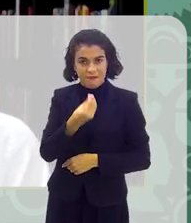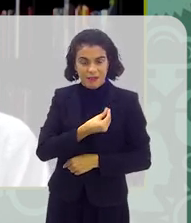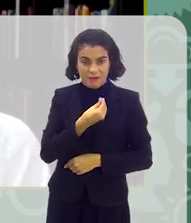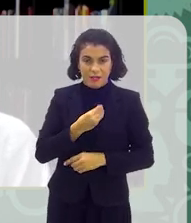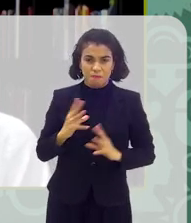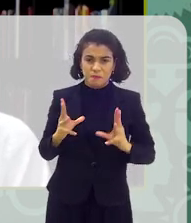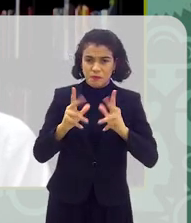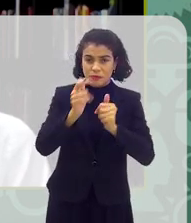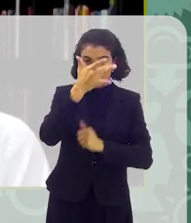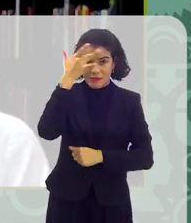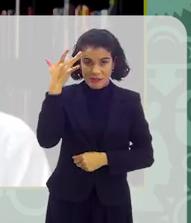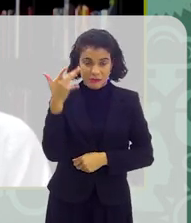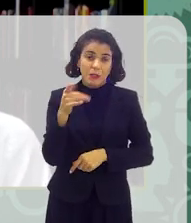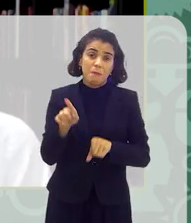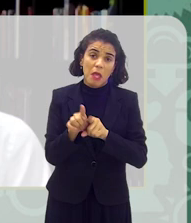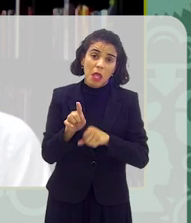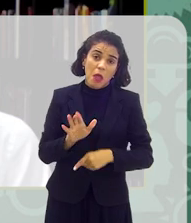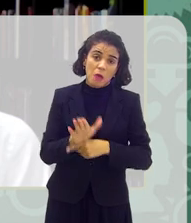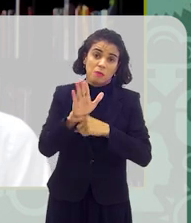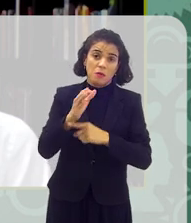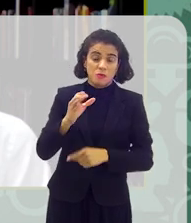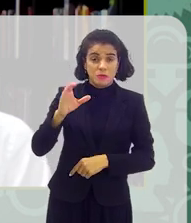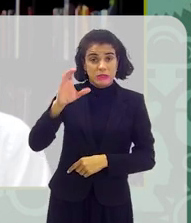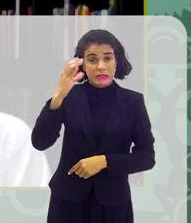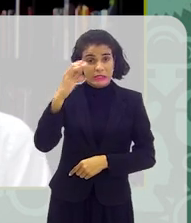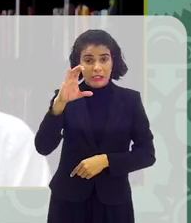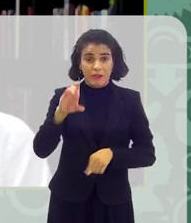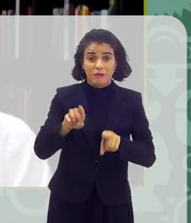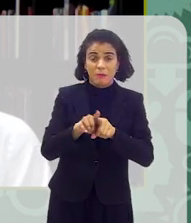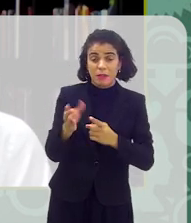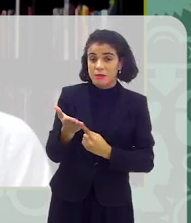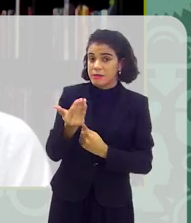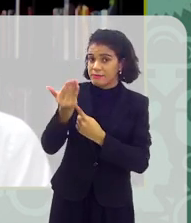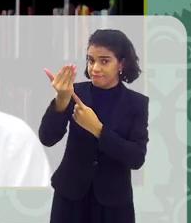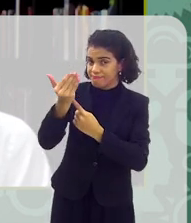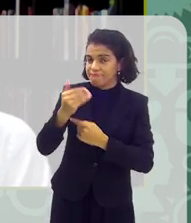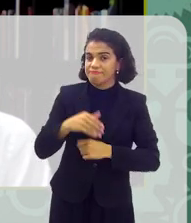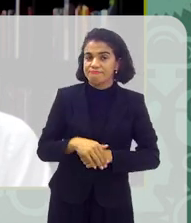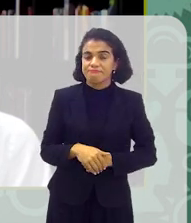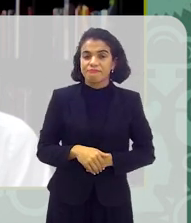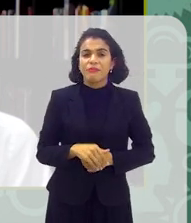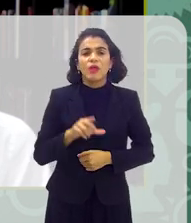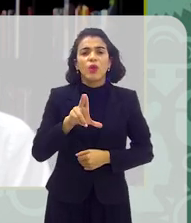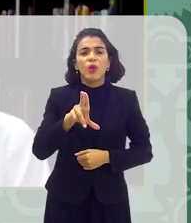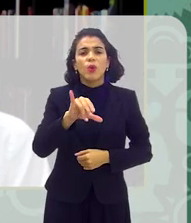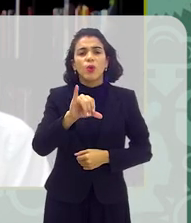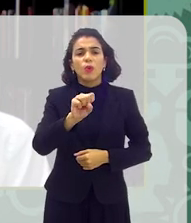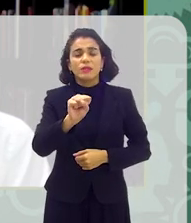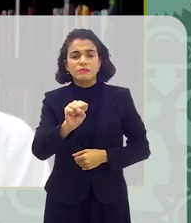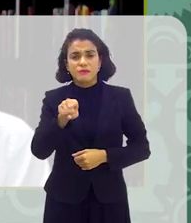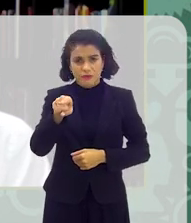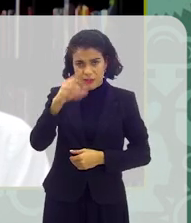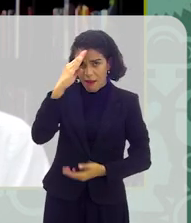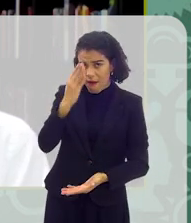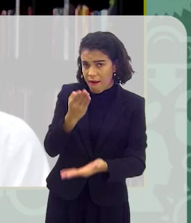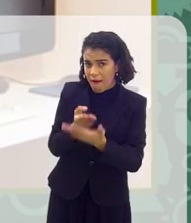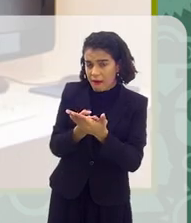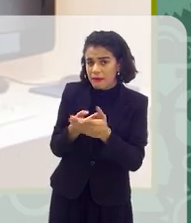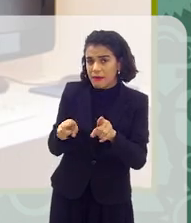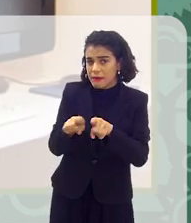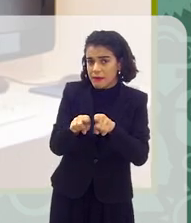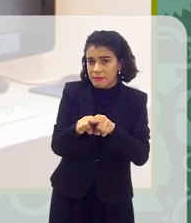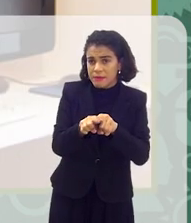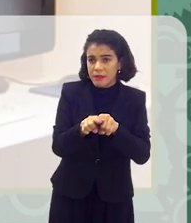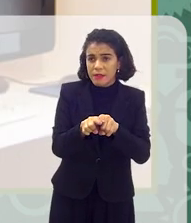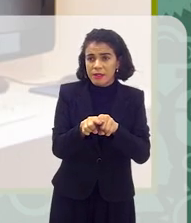objetivo de qualquer contribuição científico-tecnológica, melhorar a vida das pessoas. Sim. E Luiz, diante disso, você